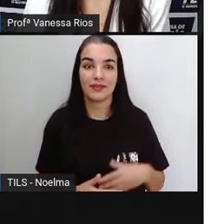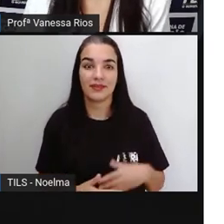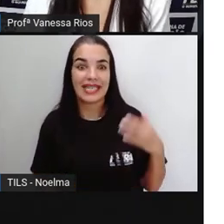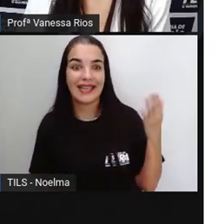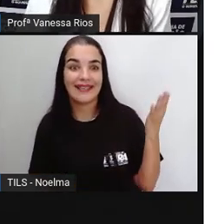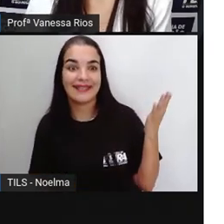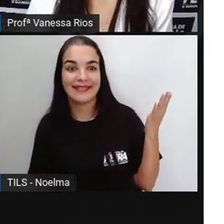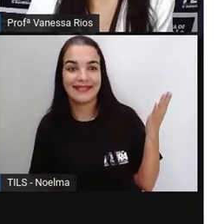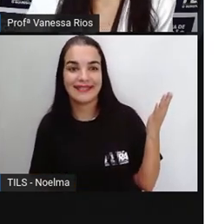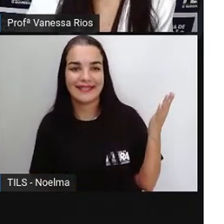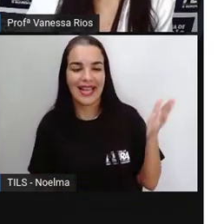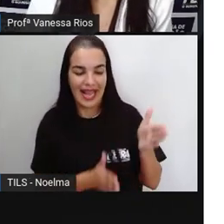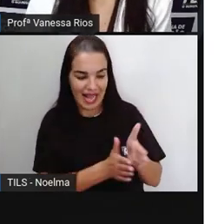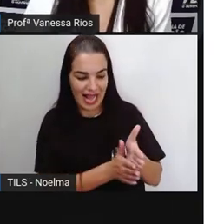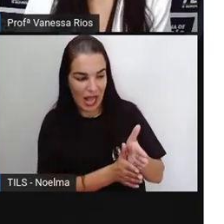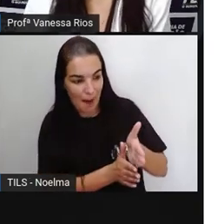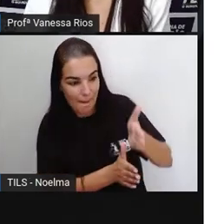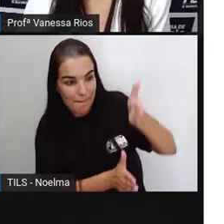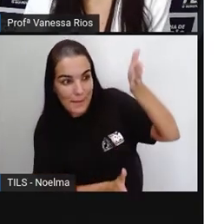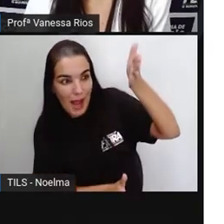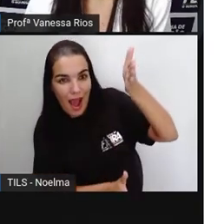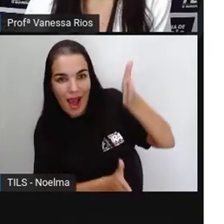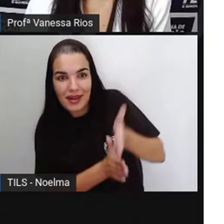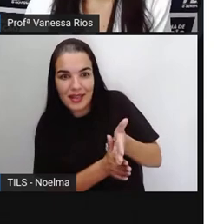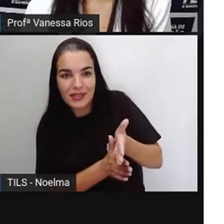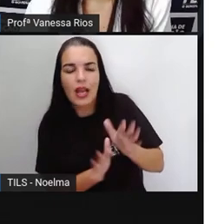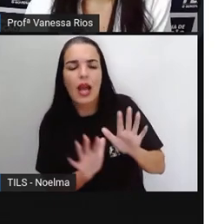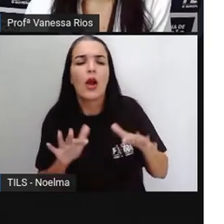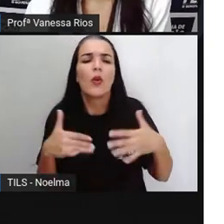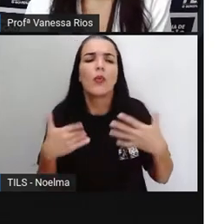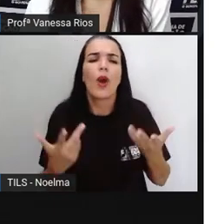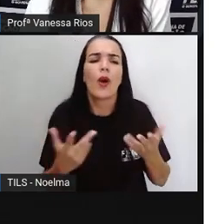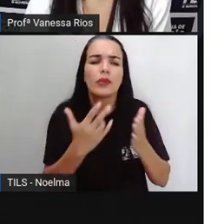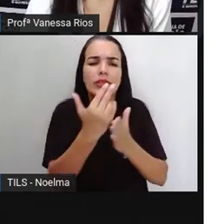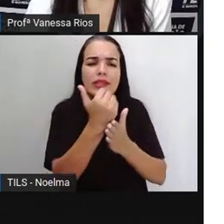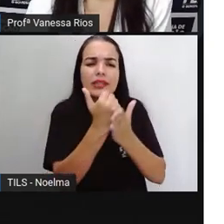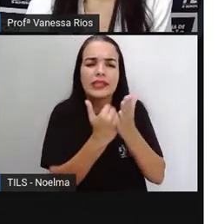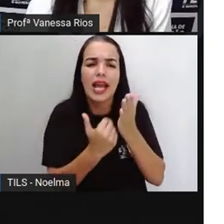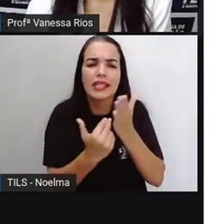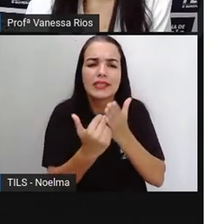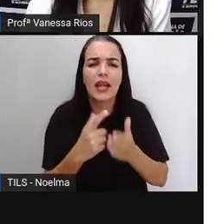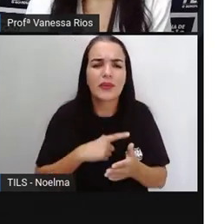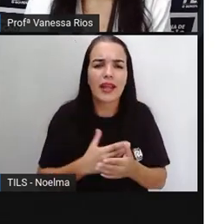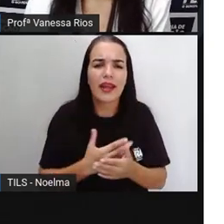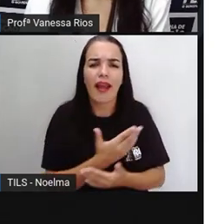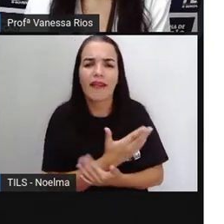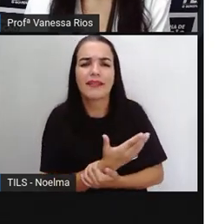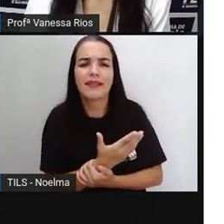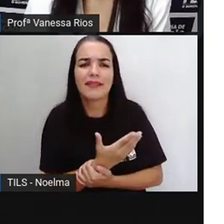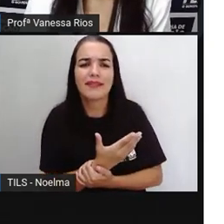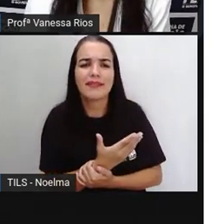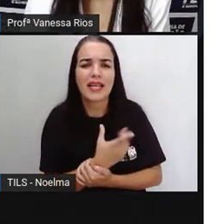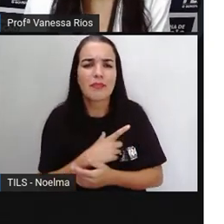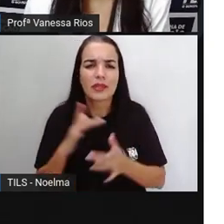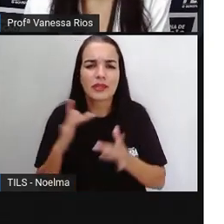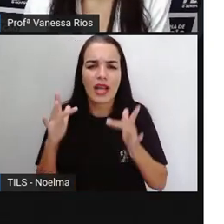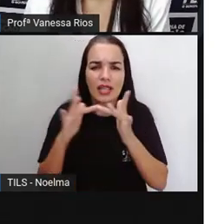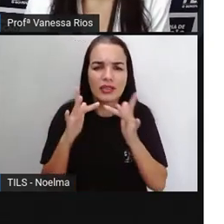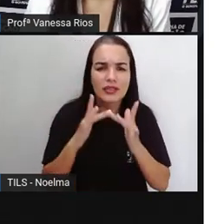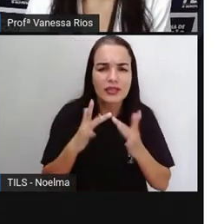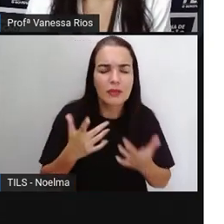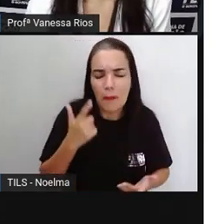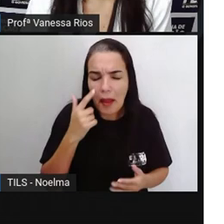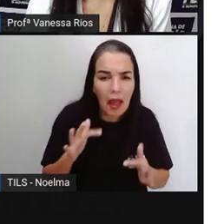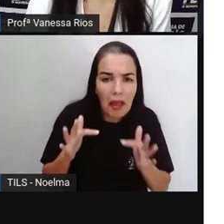Olha essa outra parede, né? Qual figura geométrica bidimensional a gente pode associar, né? A gente pode